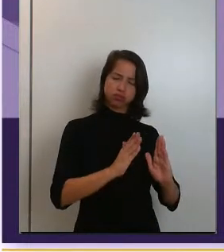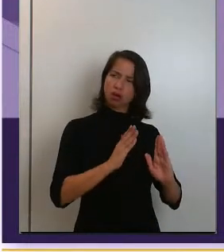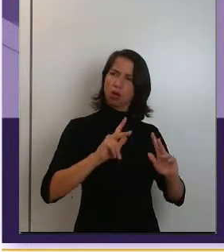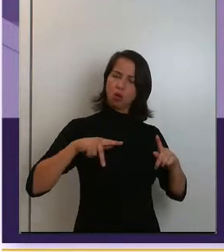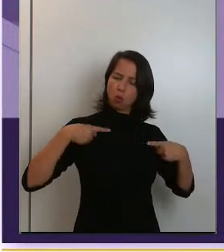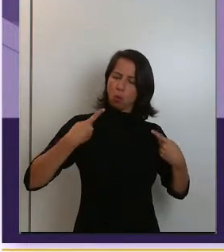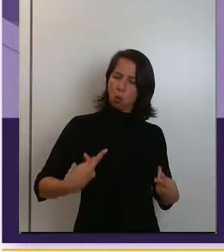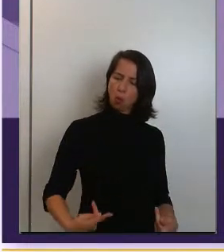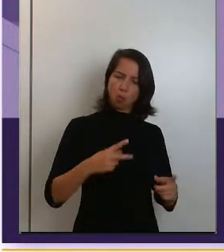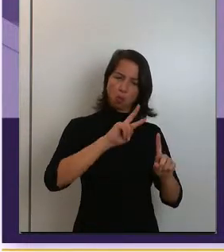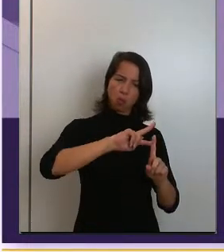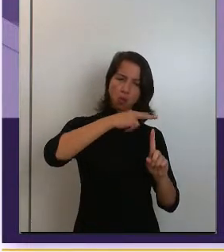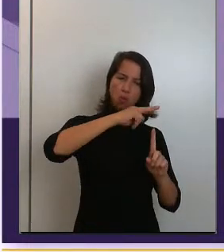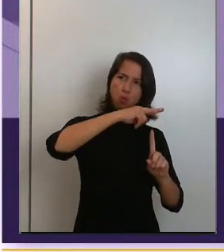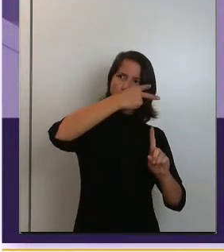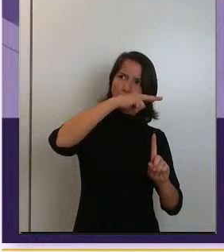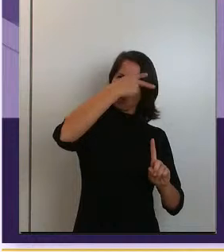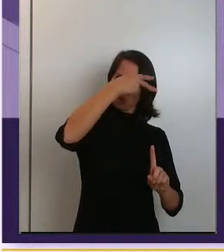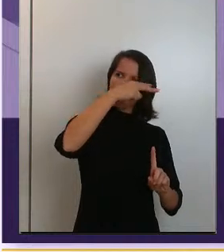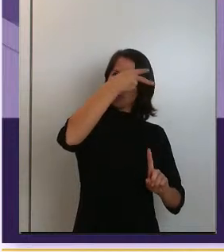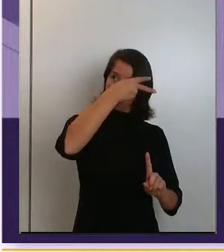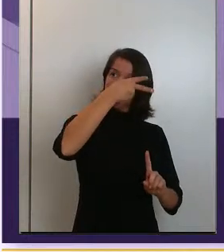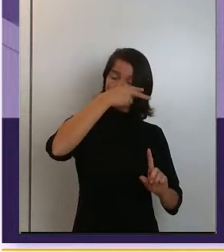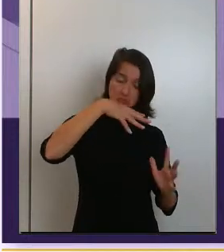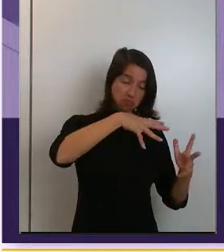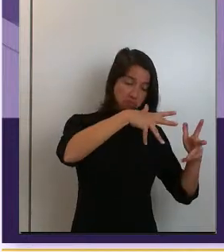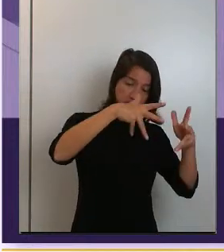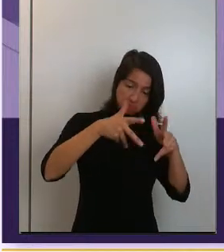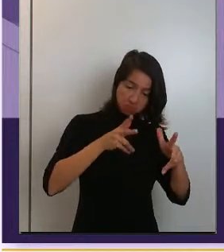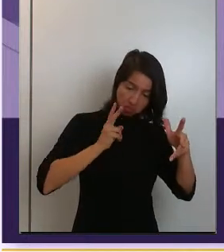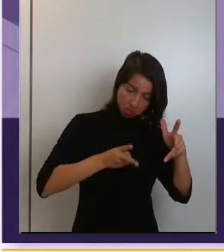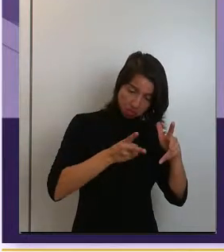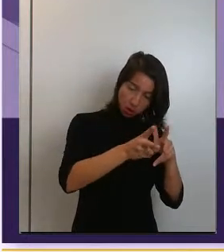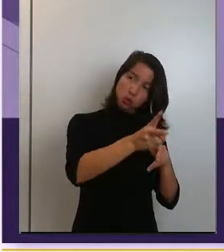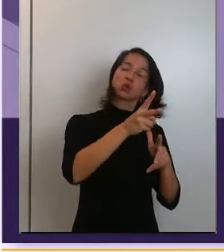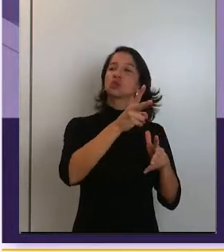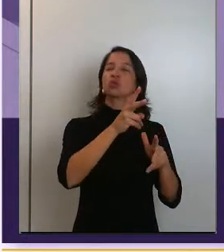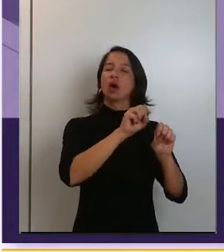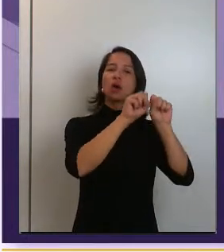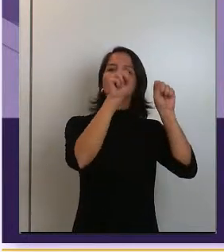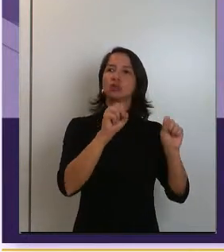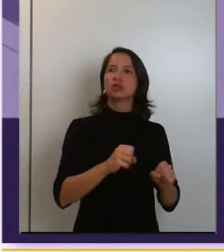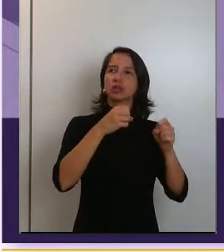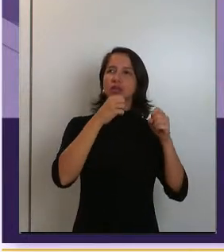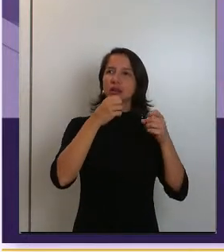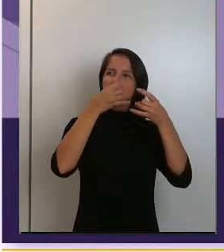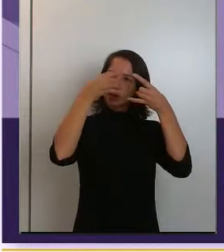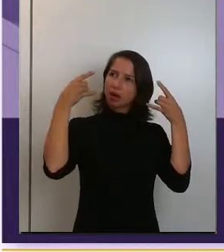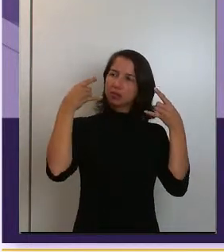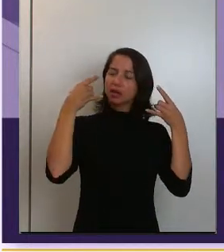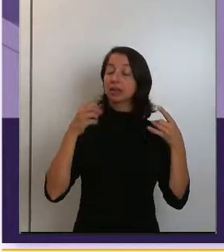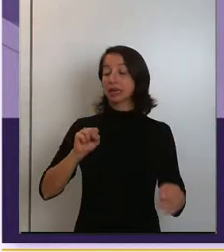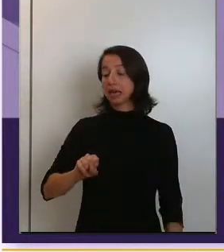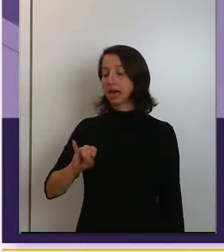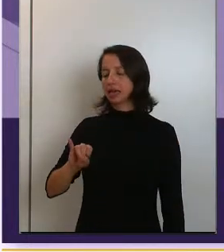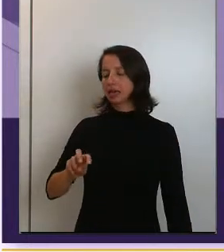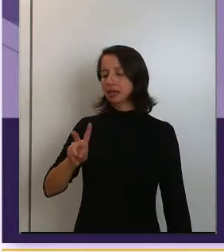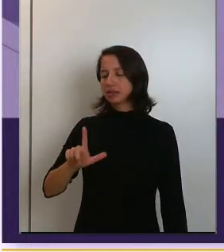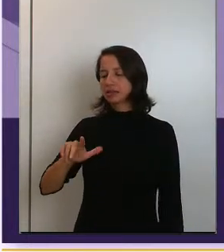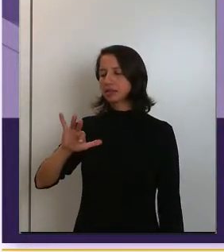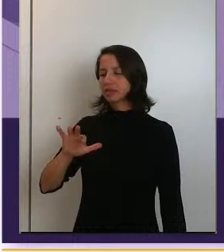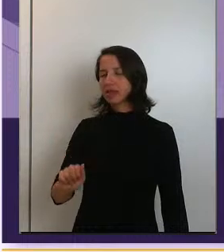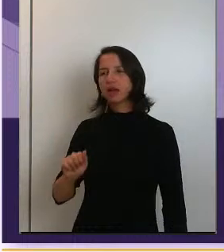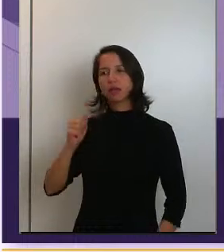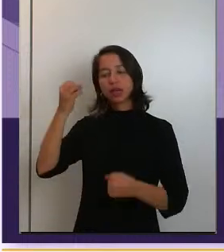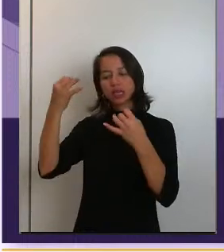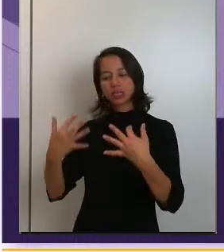essencial para a própria manutenção, para a existência do sistema capitalista. Essa nova visão trazida por Silvia Federici ela é muito importante